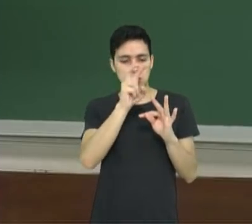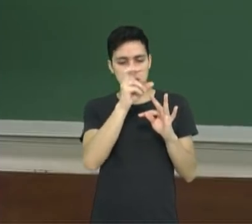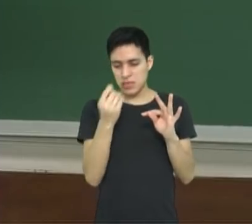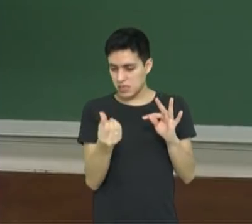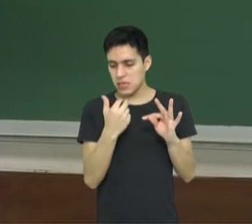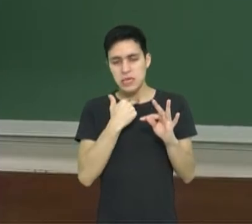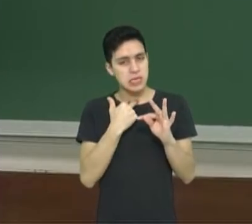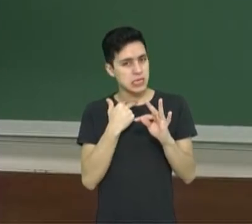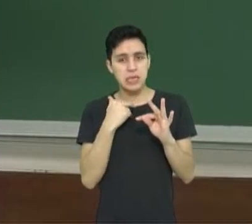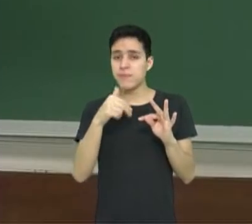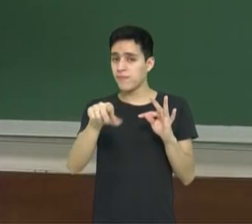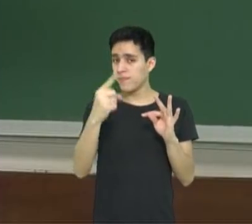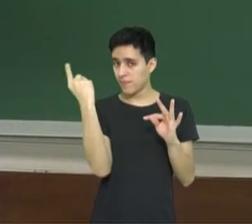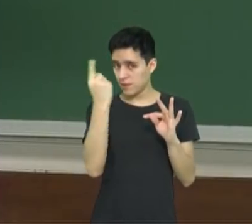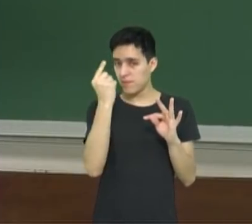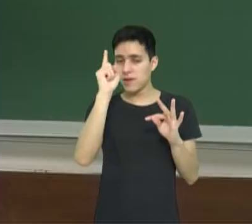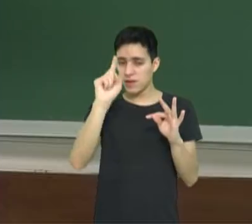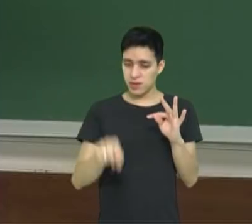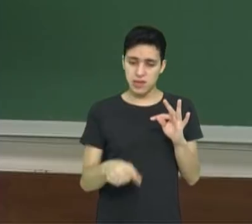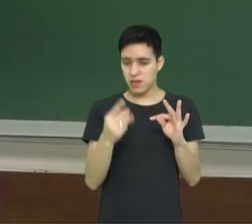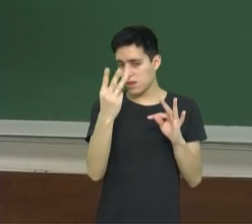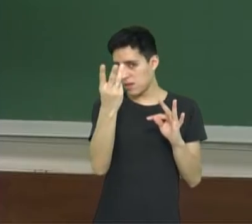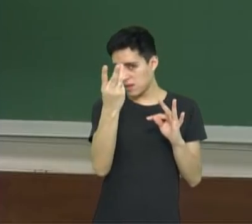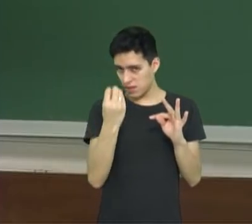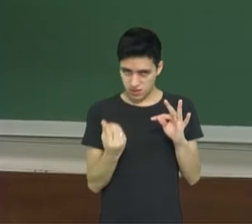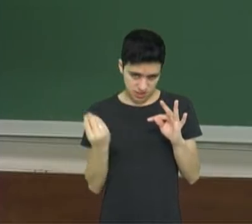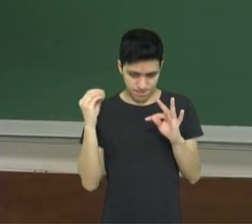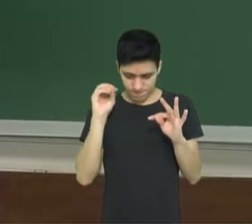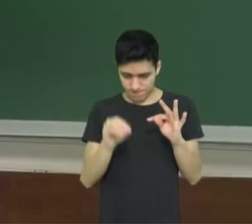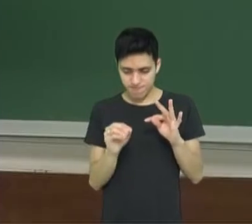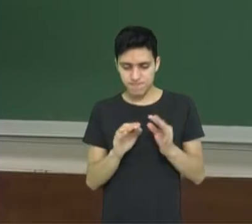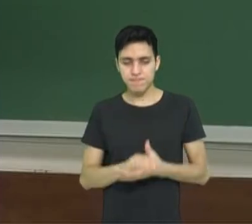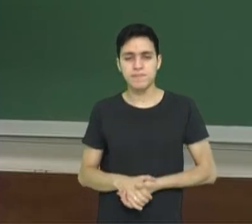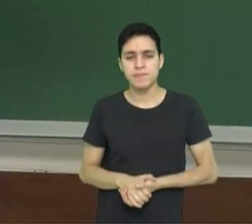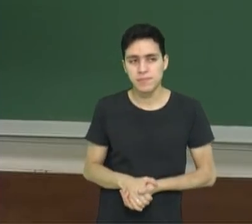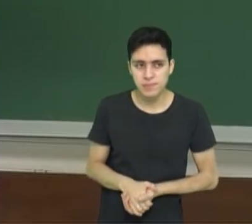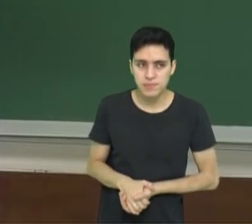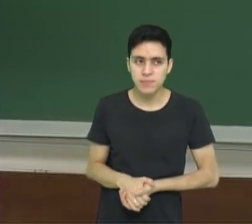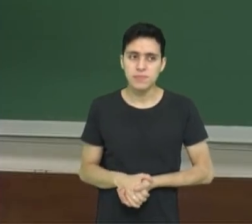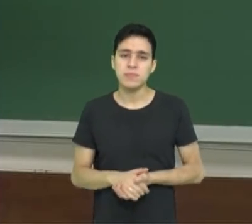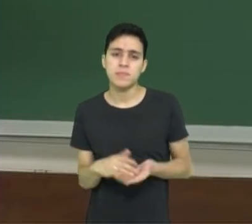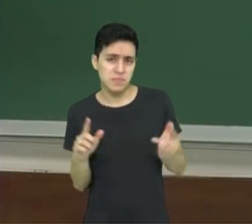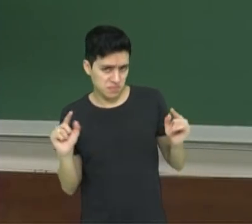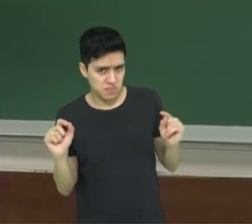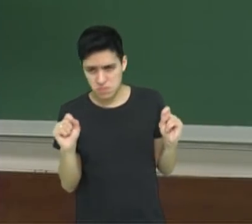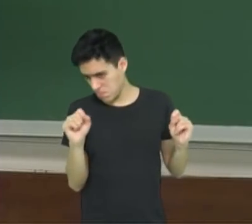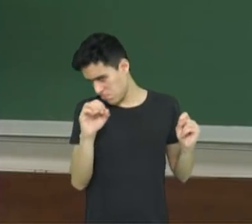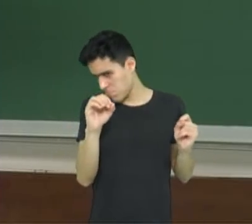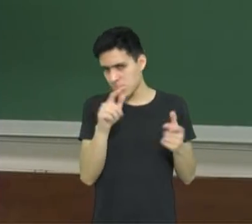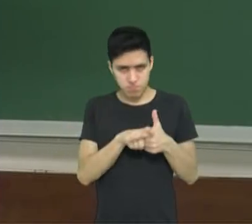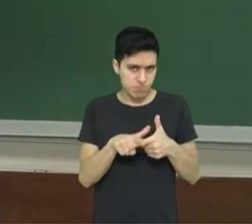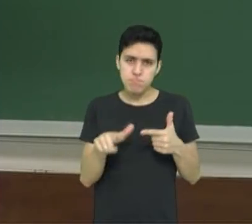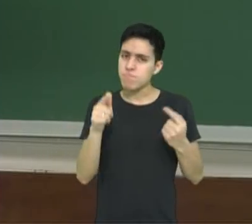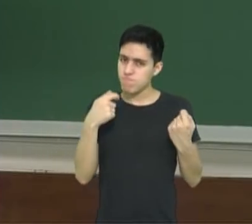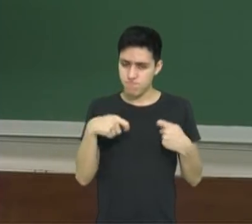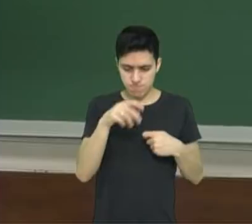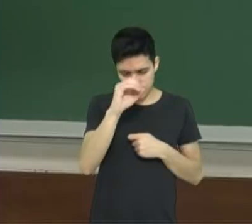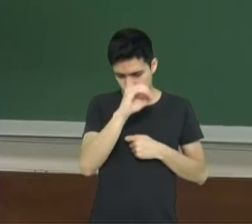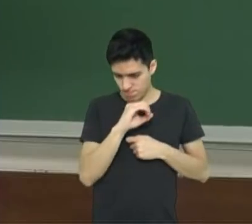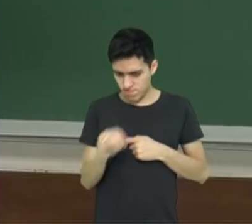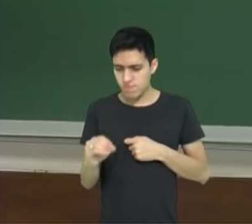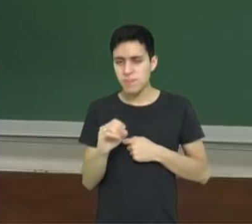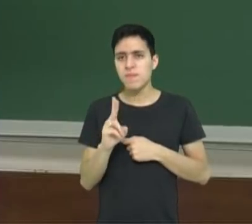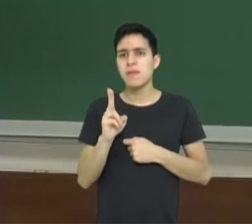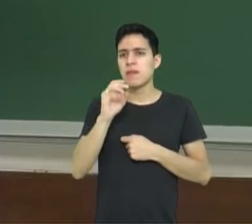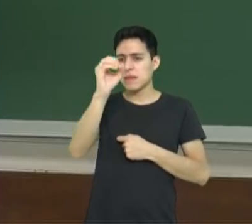56 para o outro lado antes de copiar o número que já estava lá, nem que seja o 0, tá bom? O que já